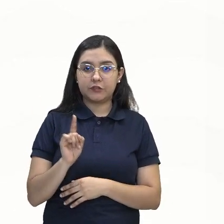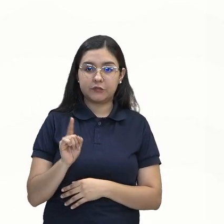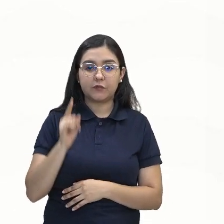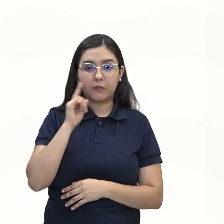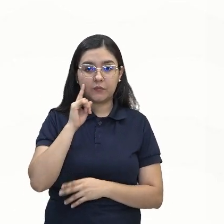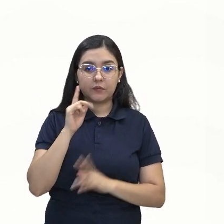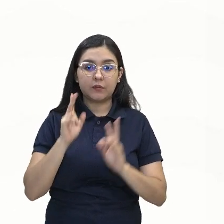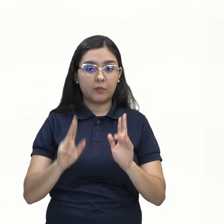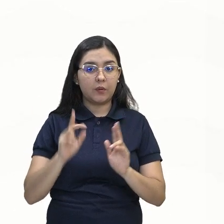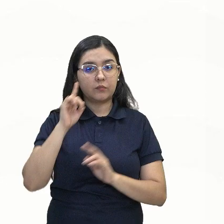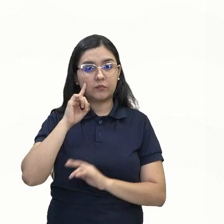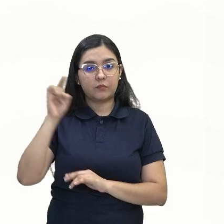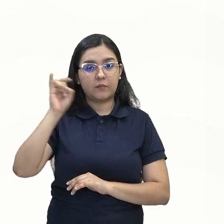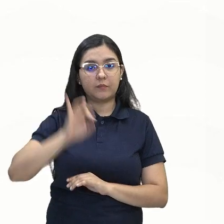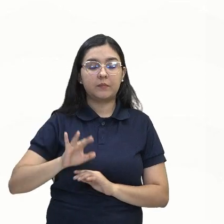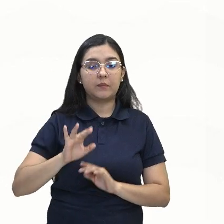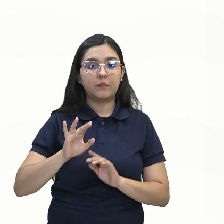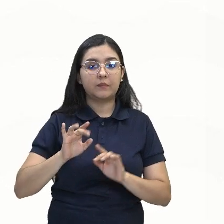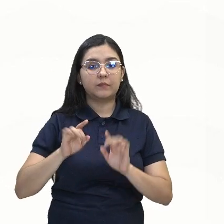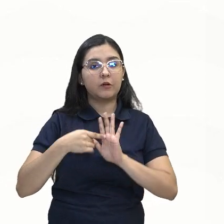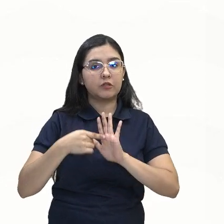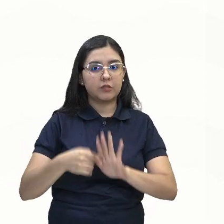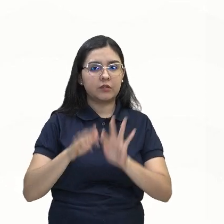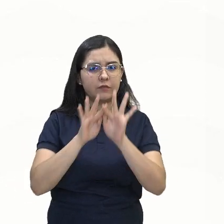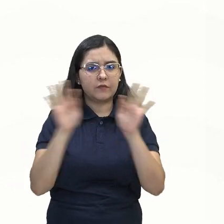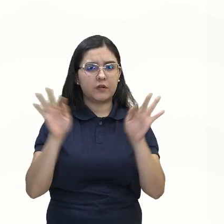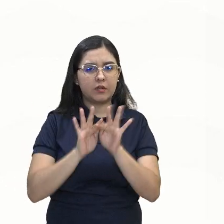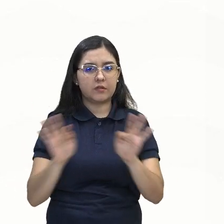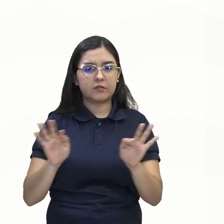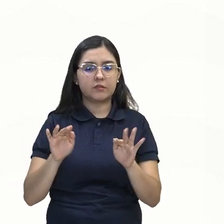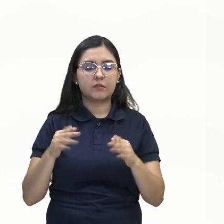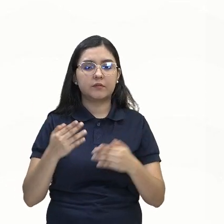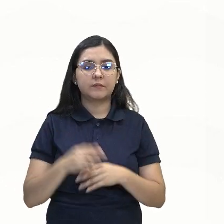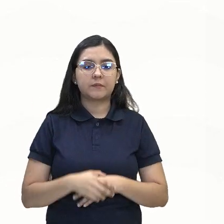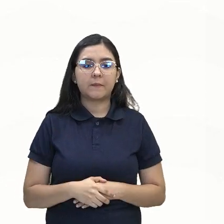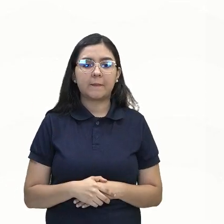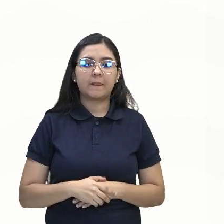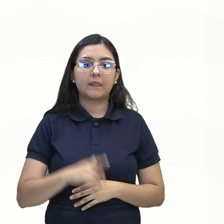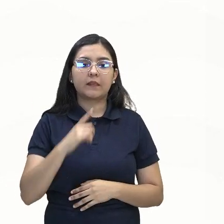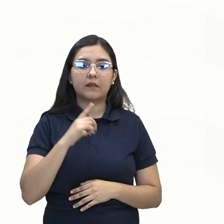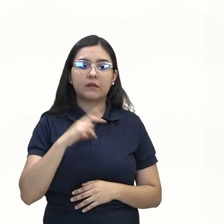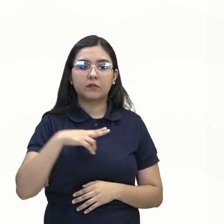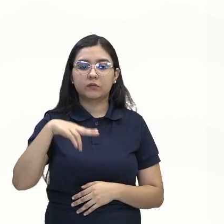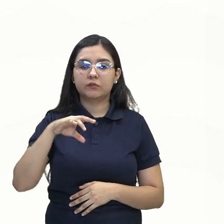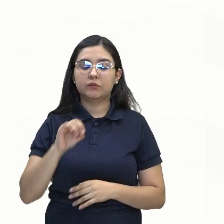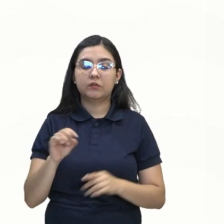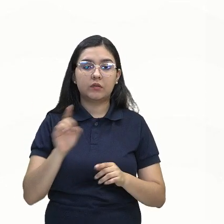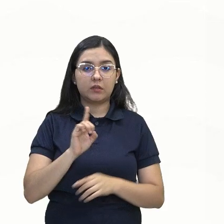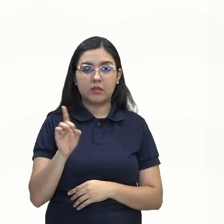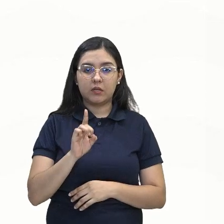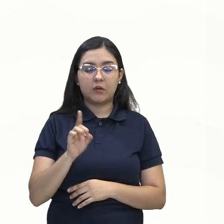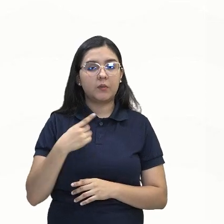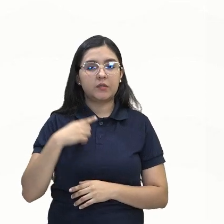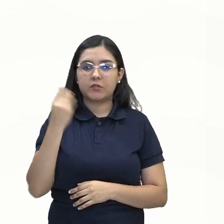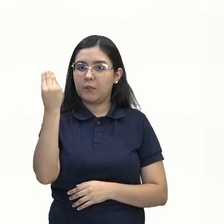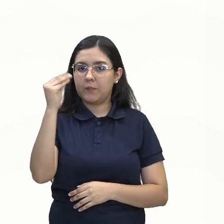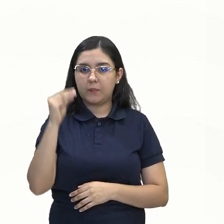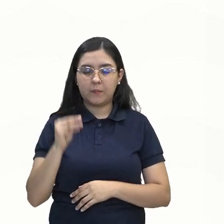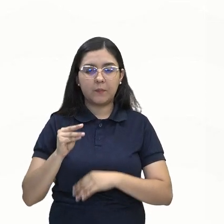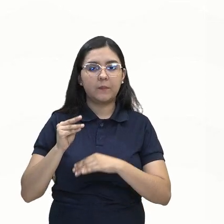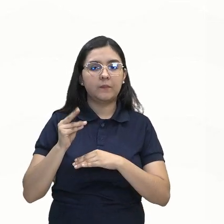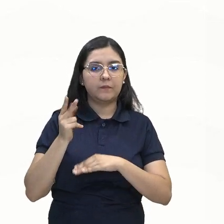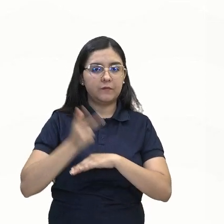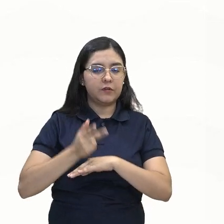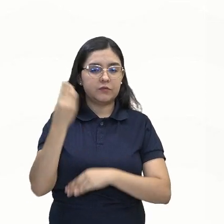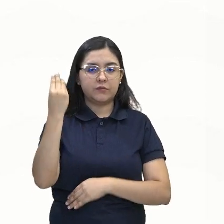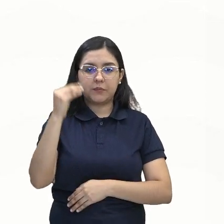ó, tá? E aí a resposta negativa para essa pergunta. No, they didn't. Não, eles não postaram. Mais uma vez, ó,